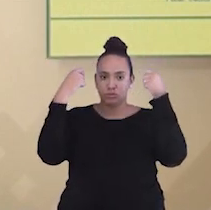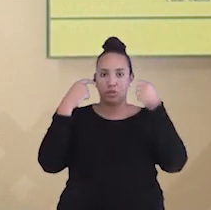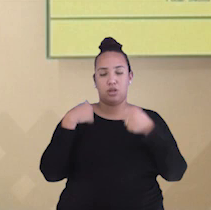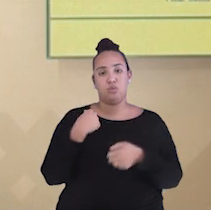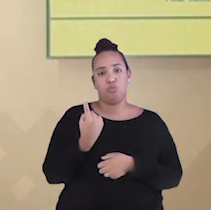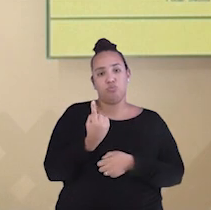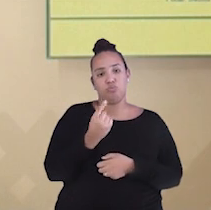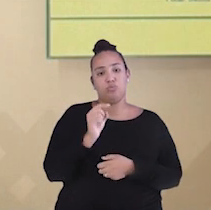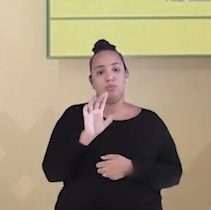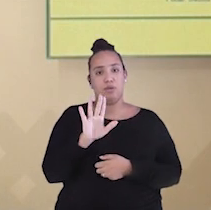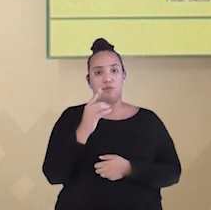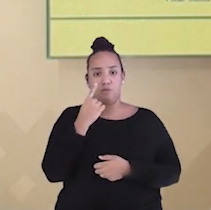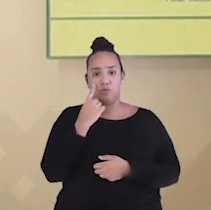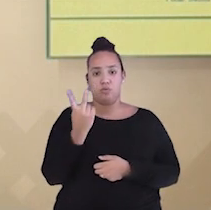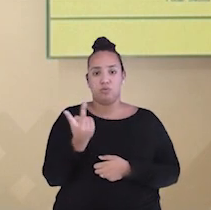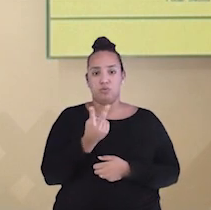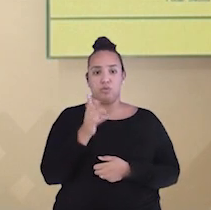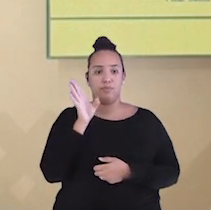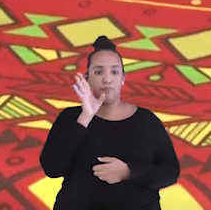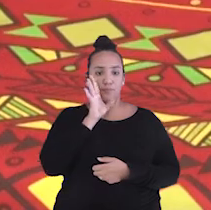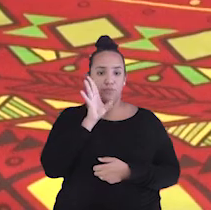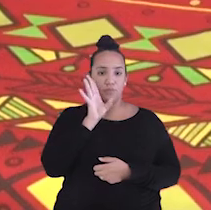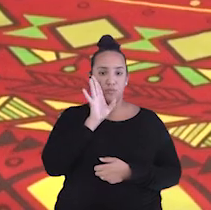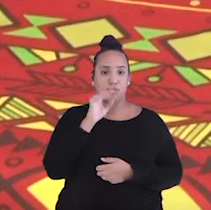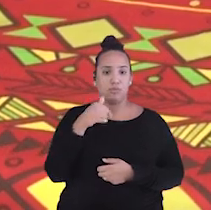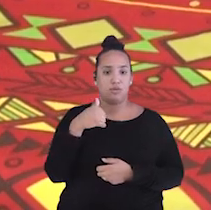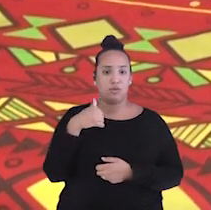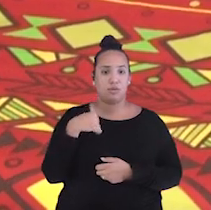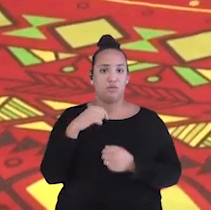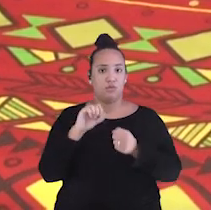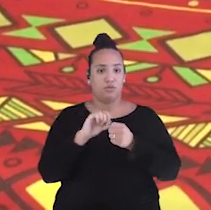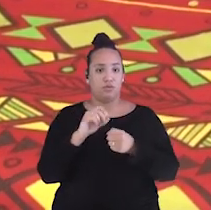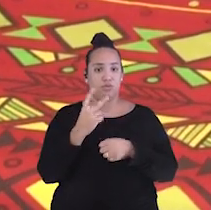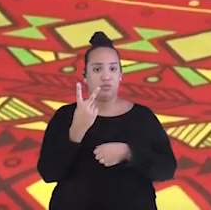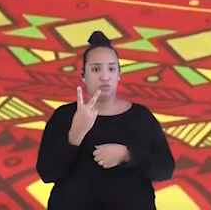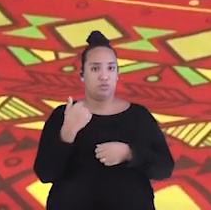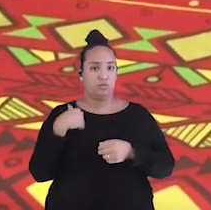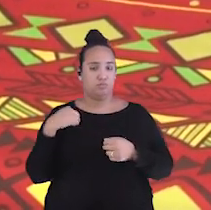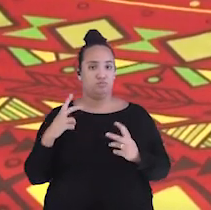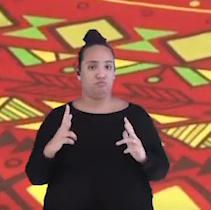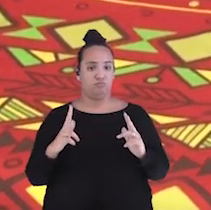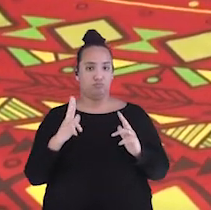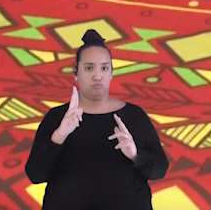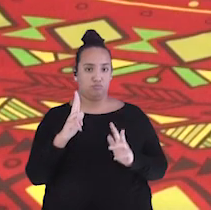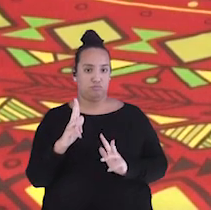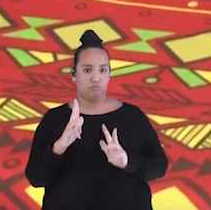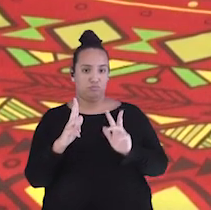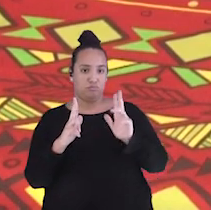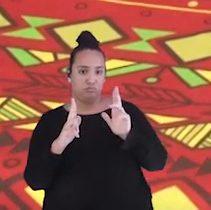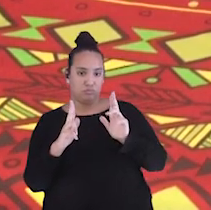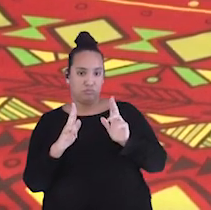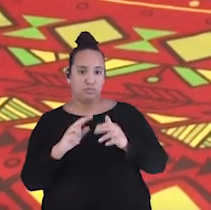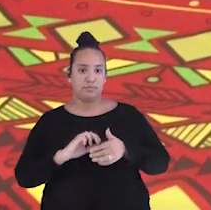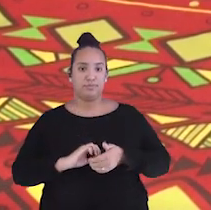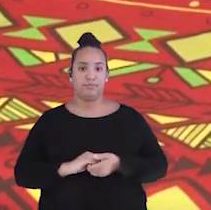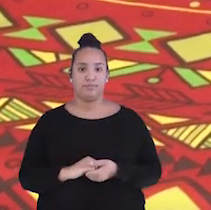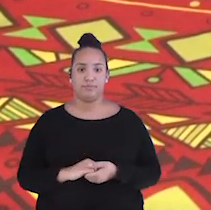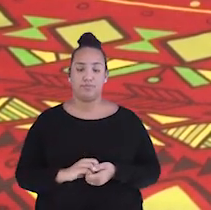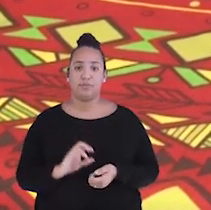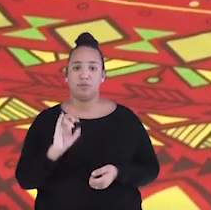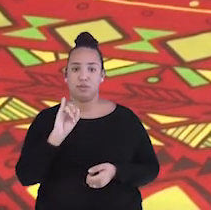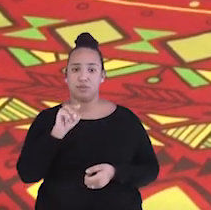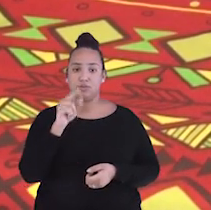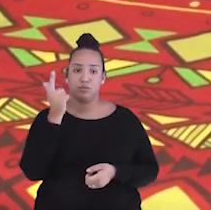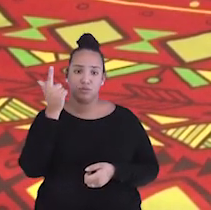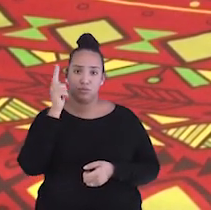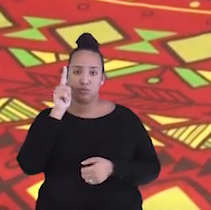vendo como que dá os dois ficar legais? Como eu dei uma só, eu vou cortar aqui a pontinha para não ficar tão grande.